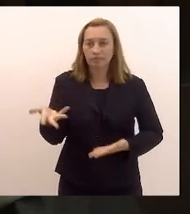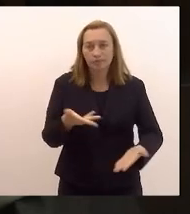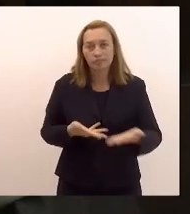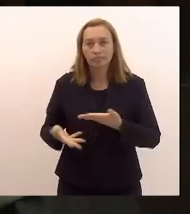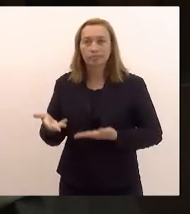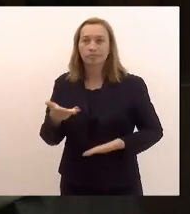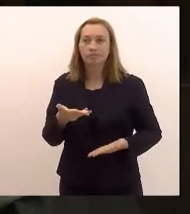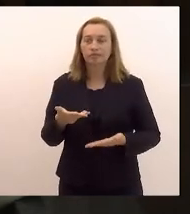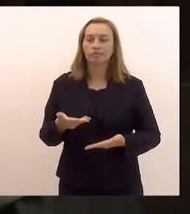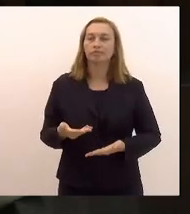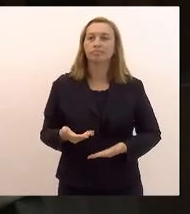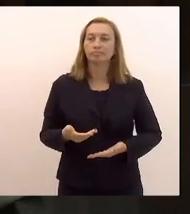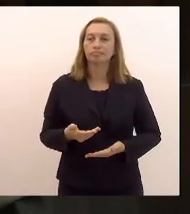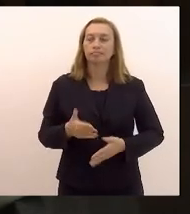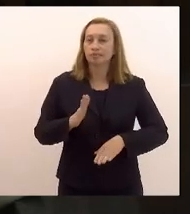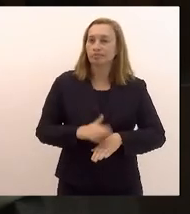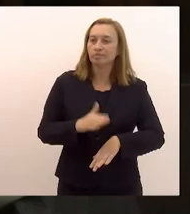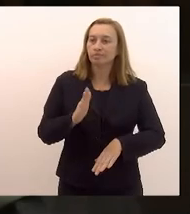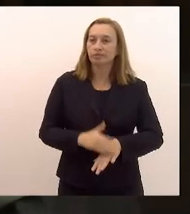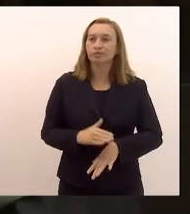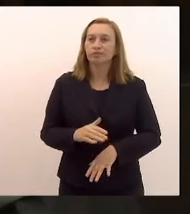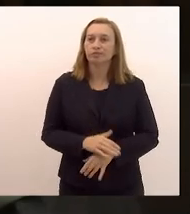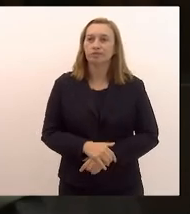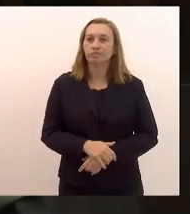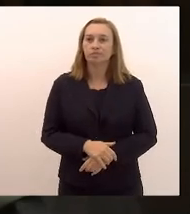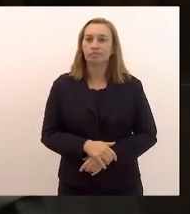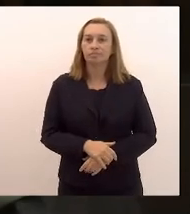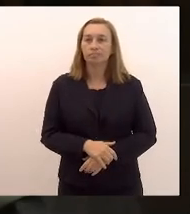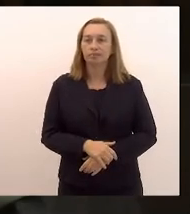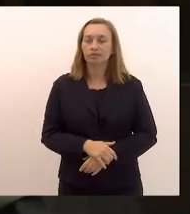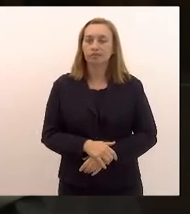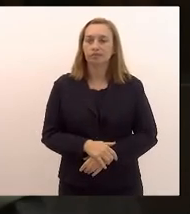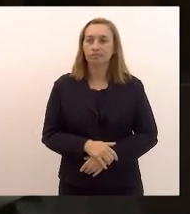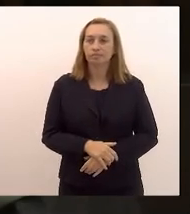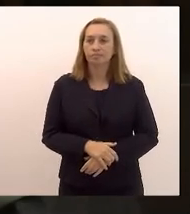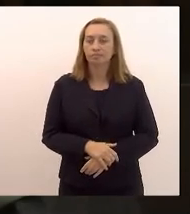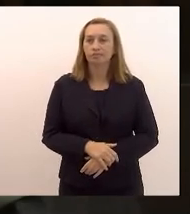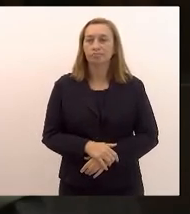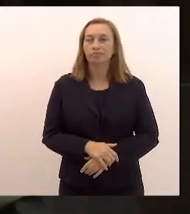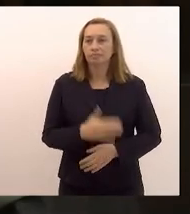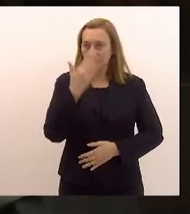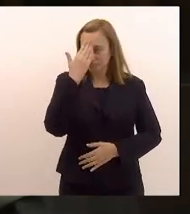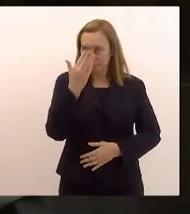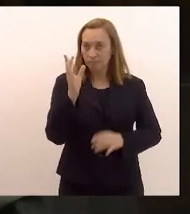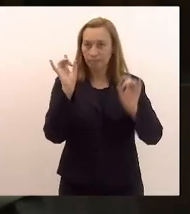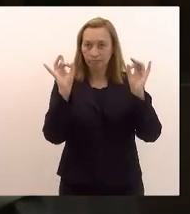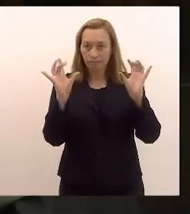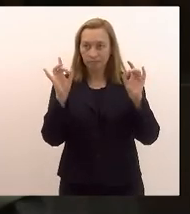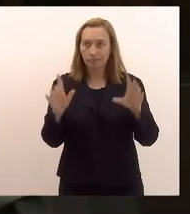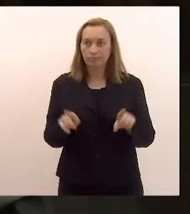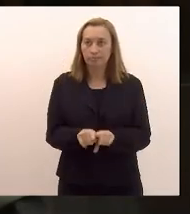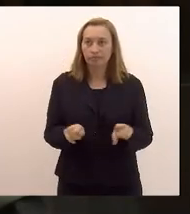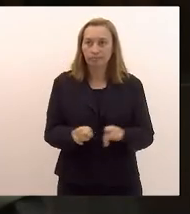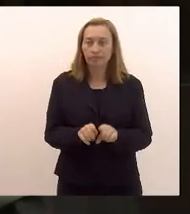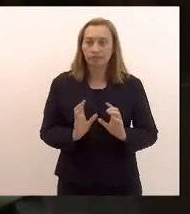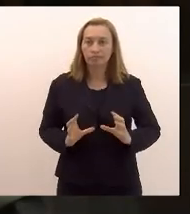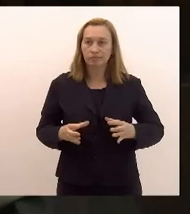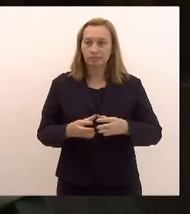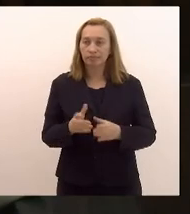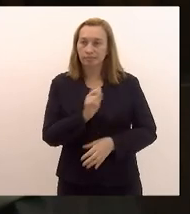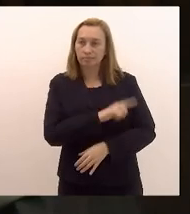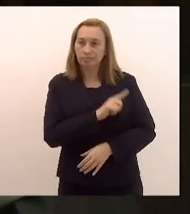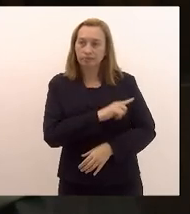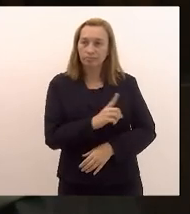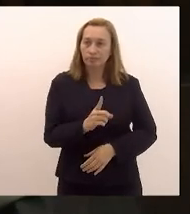parceria vai ser cada vez mais estreita eu queria fazer agradecimentos especiais também a equipe da